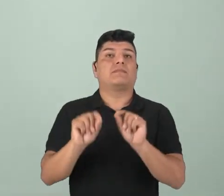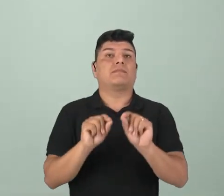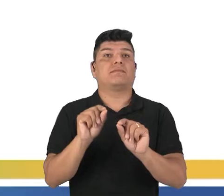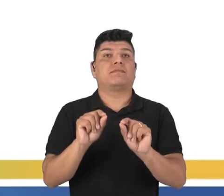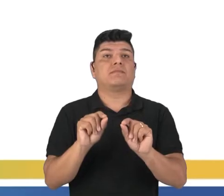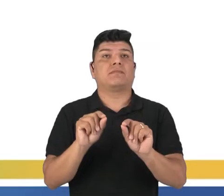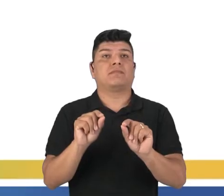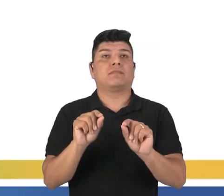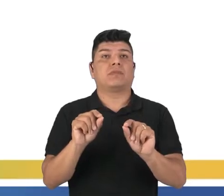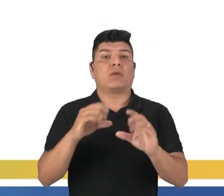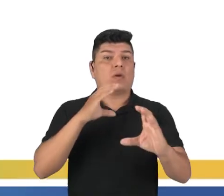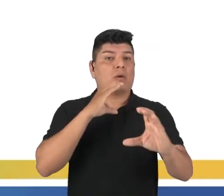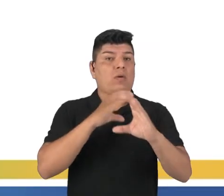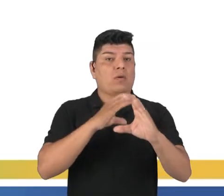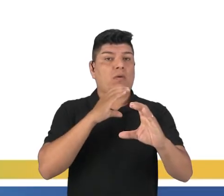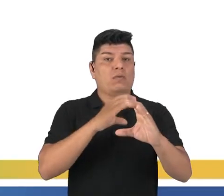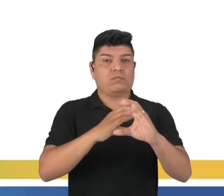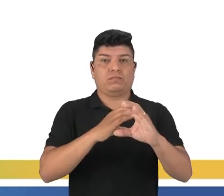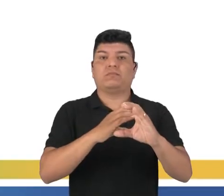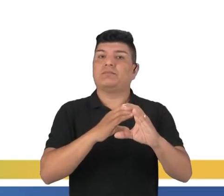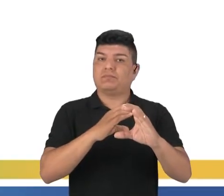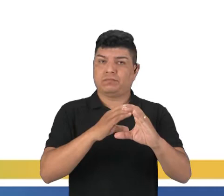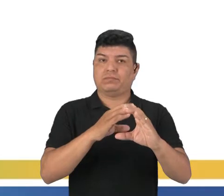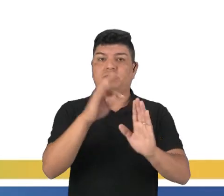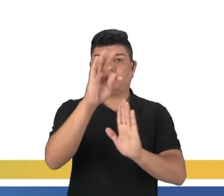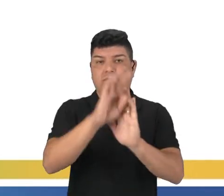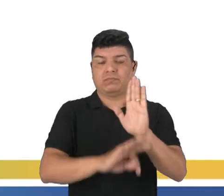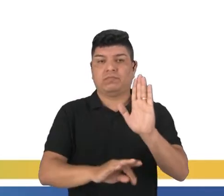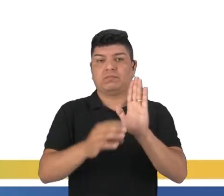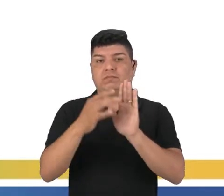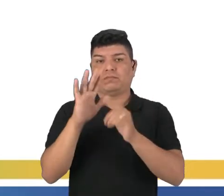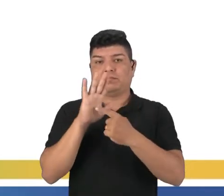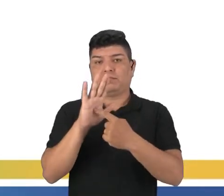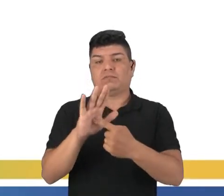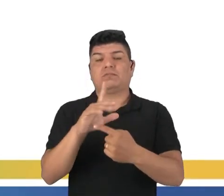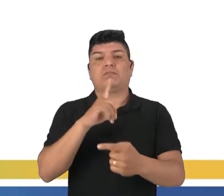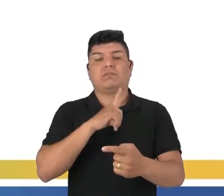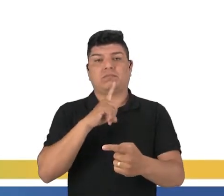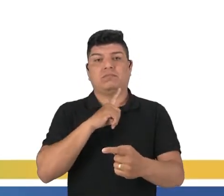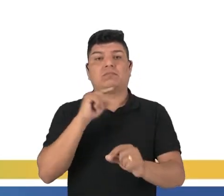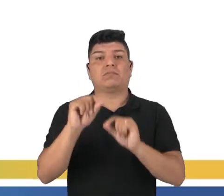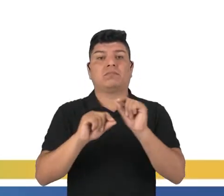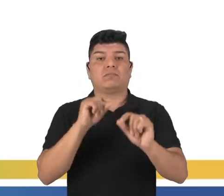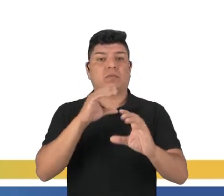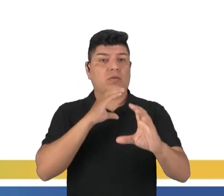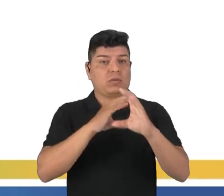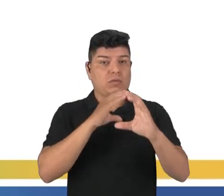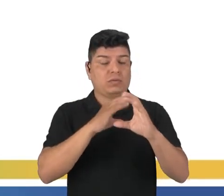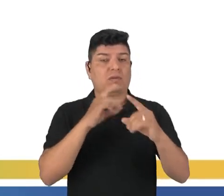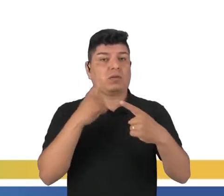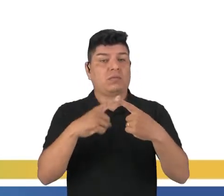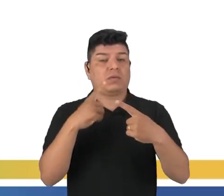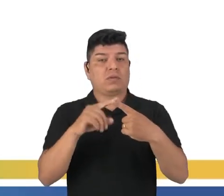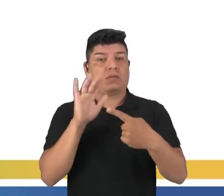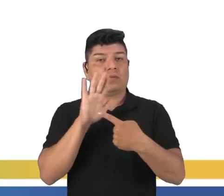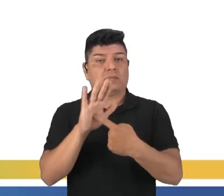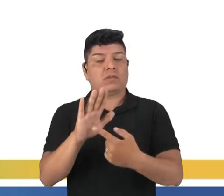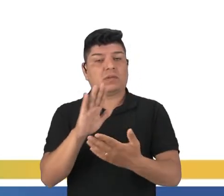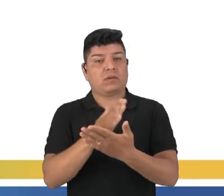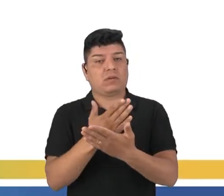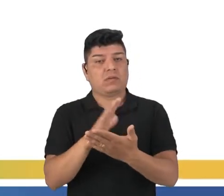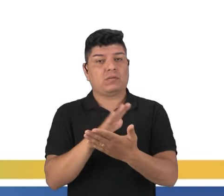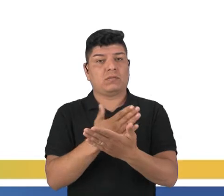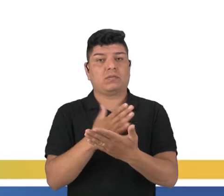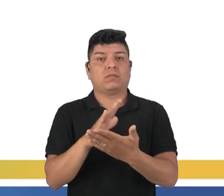a função comunicativa. Esse texto expositivo, ele tem uma função comunicativa, porque ele vai apresentar